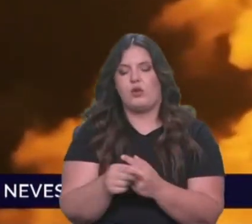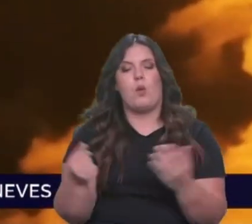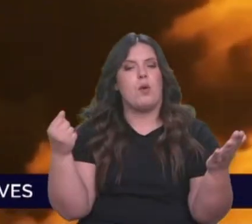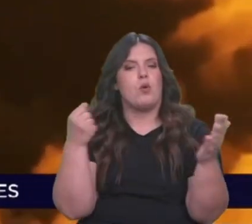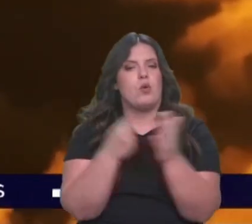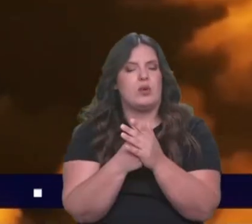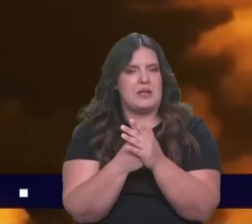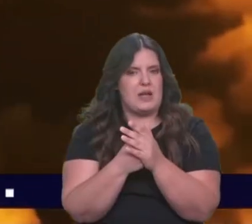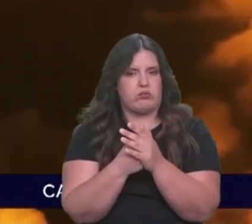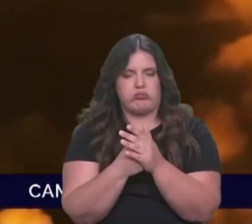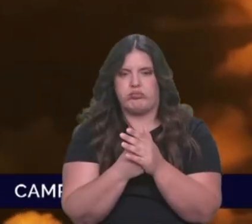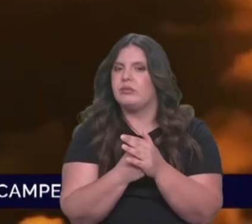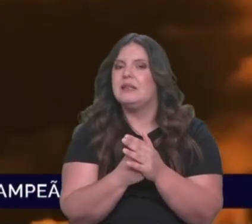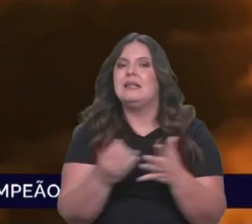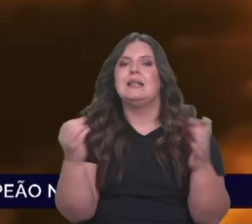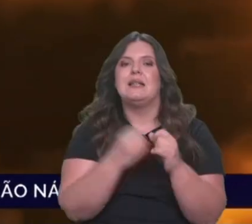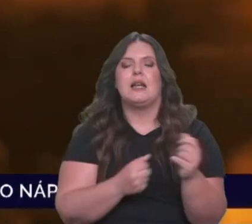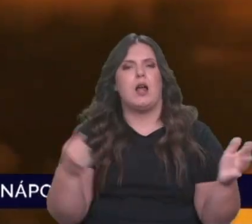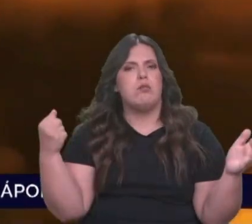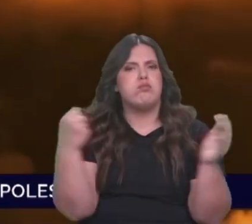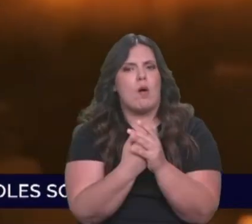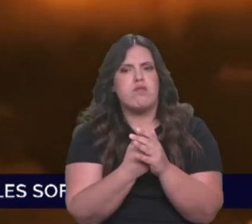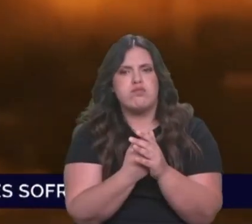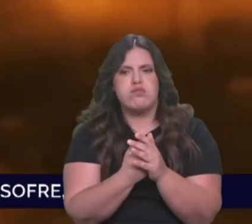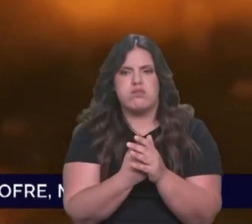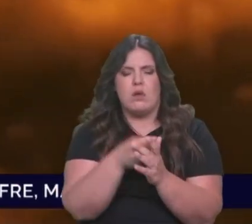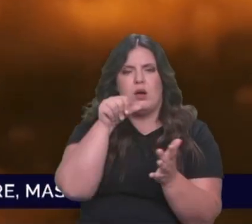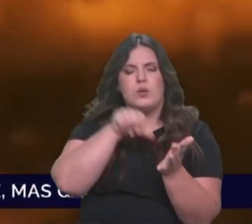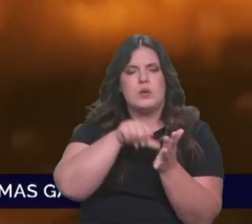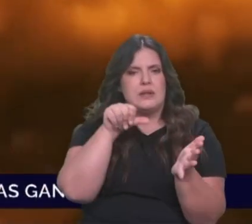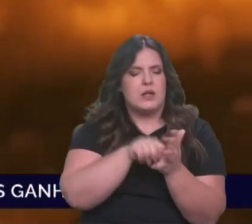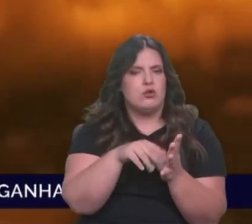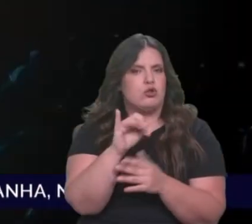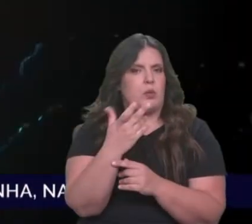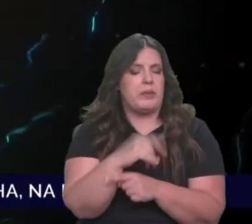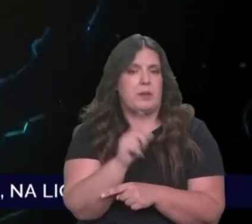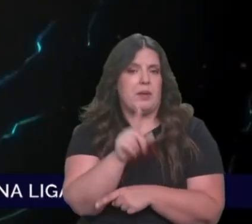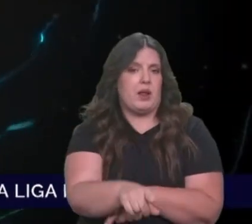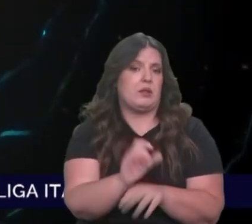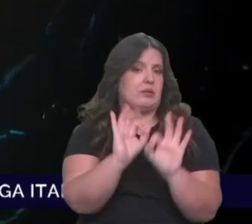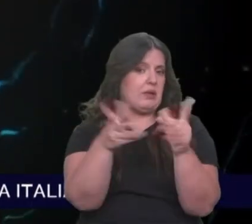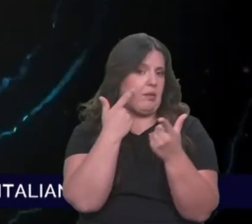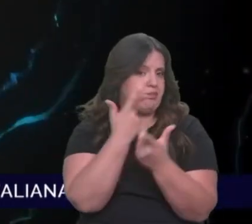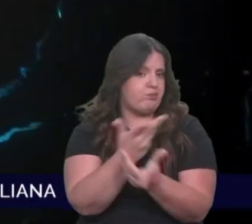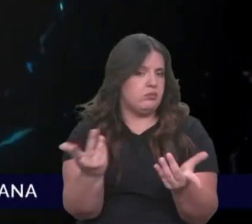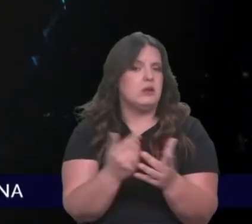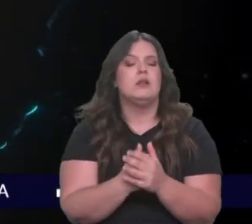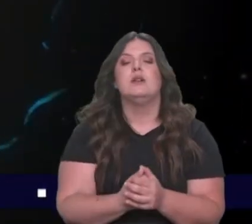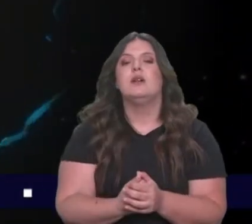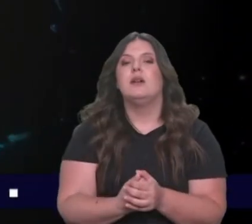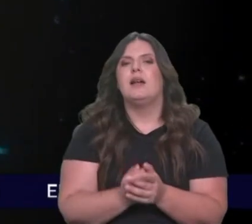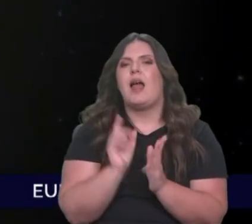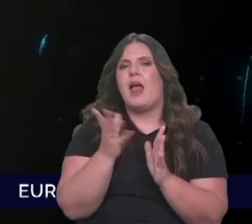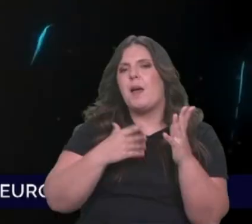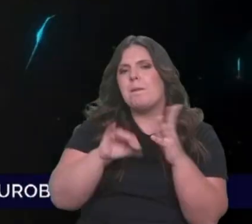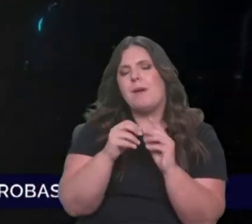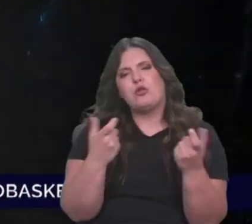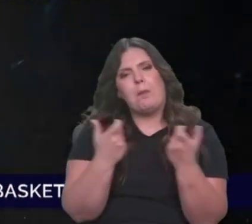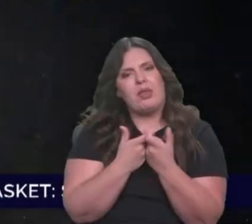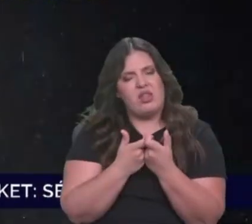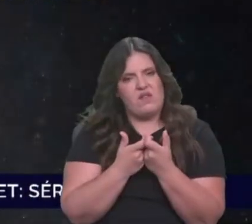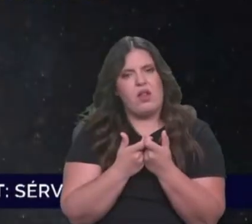colisão maciça. Não, ninguém andou a bater no coração de Júpiter para ele ser como é presentemente. É mais